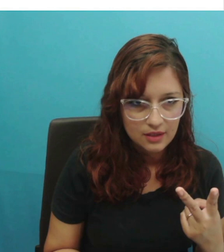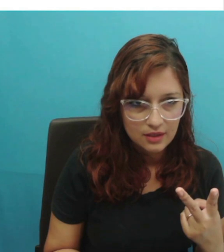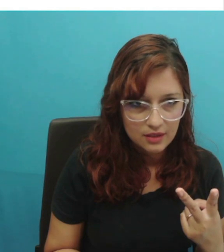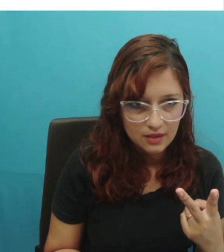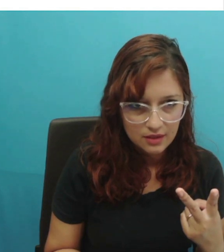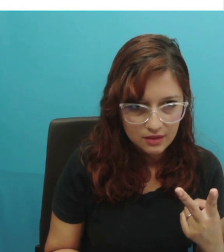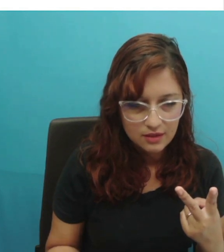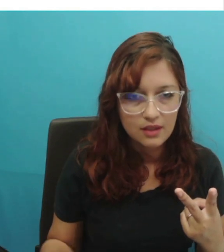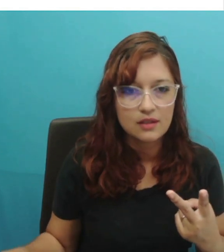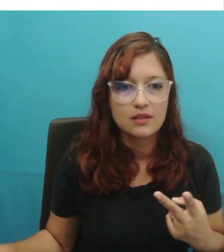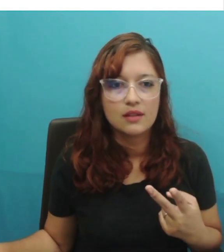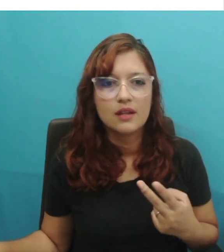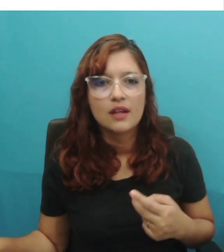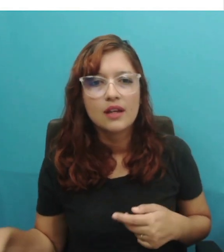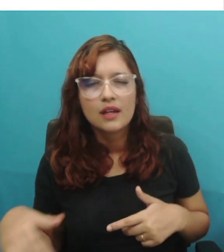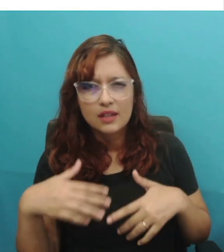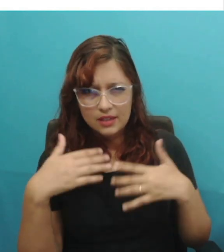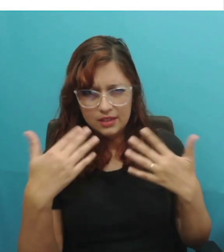Vai ter.